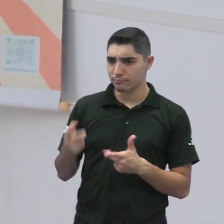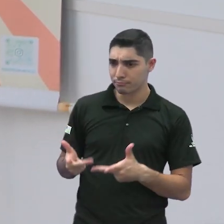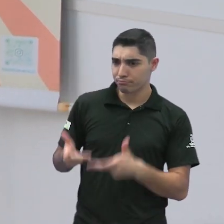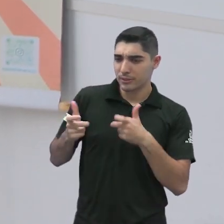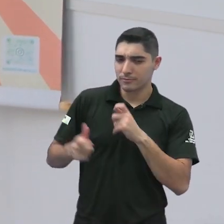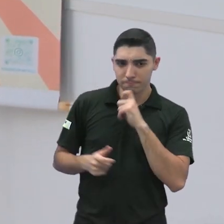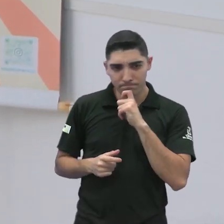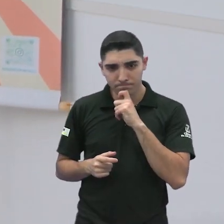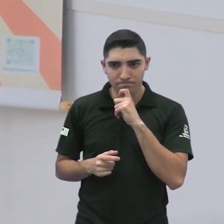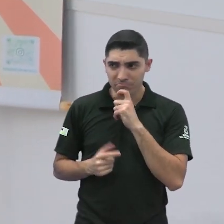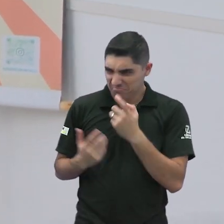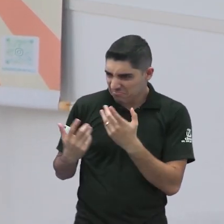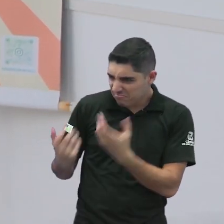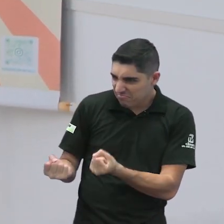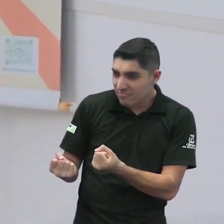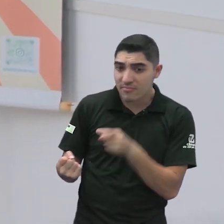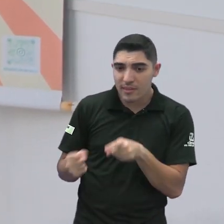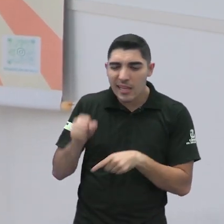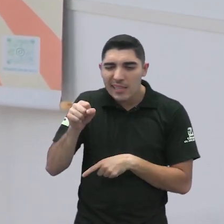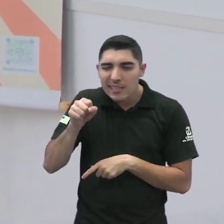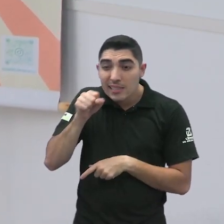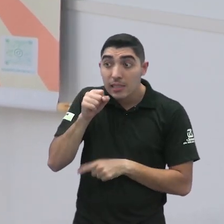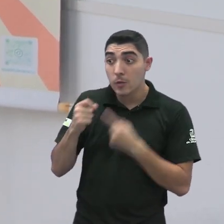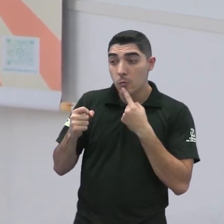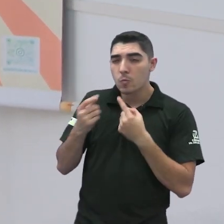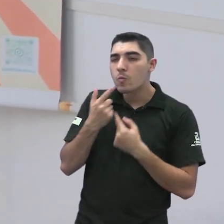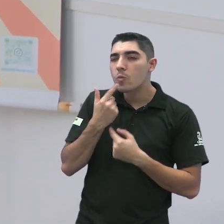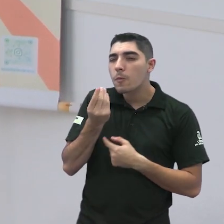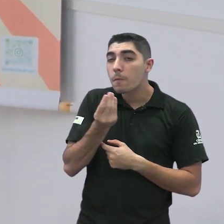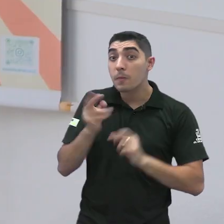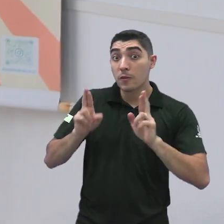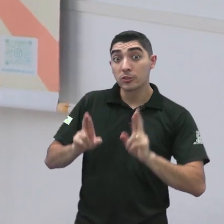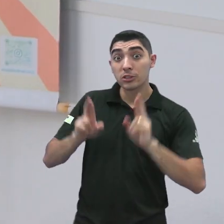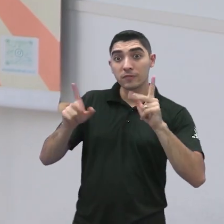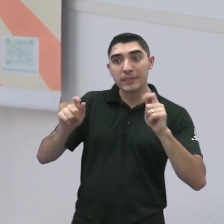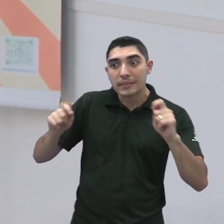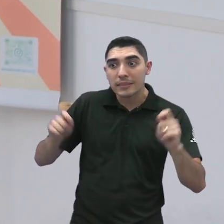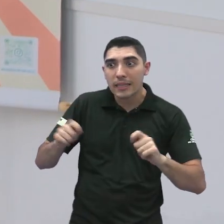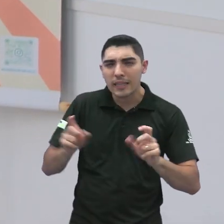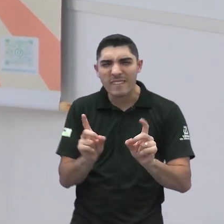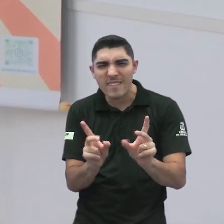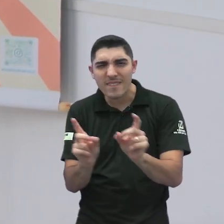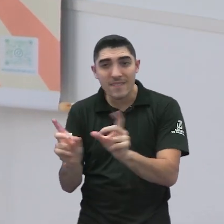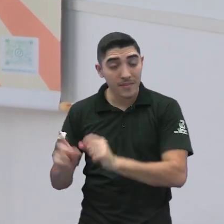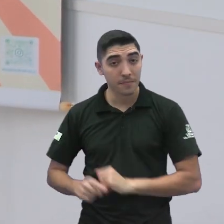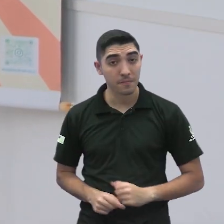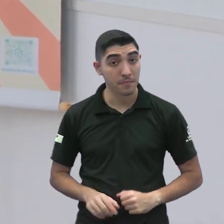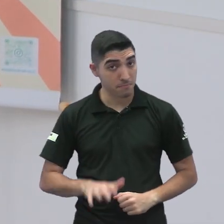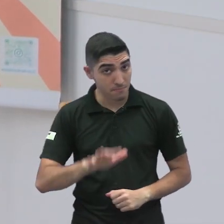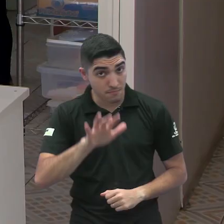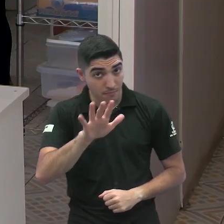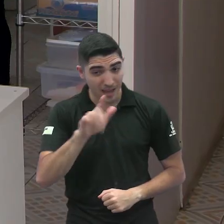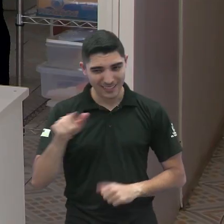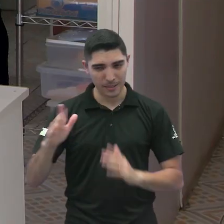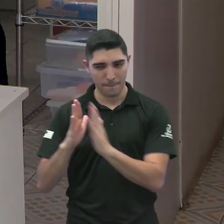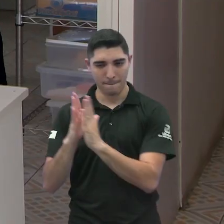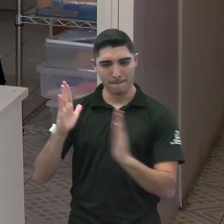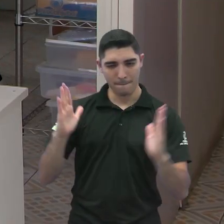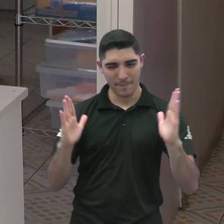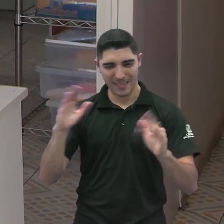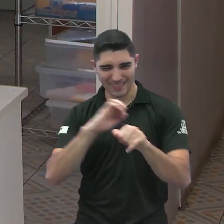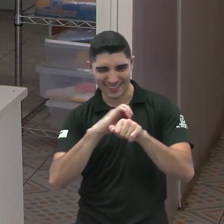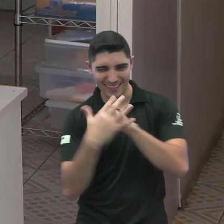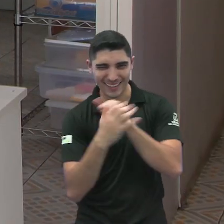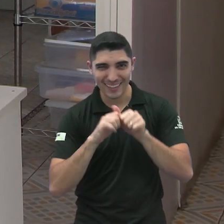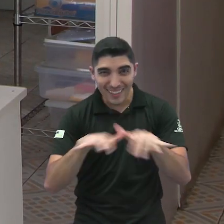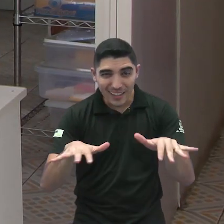eles começaram a ter essa ideia, eles decidiram que o geladinho gourmet ia ser bacana para começar um novo negócio. Mas, durante